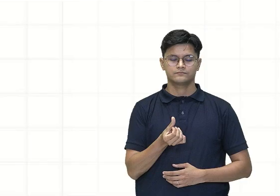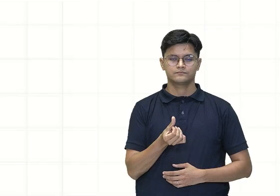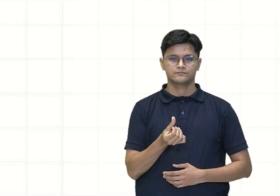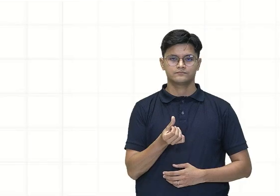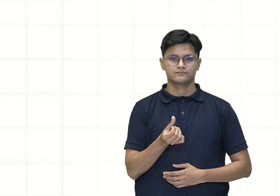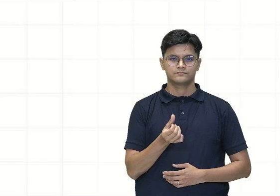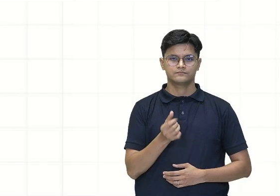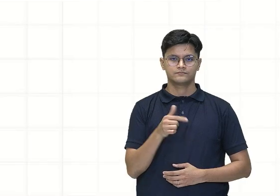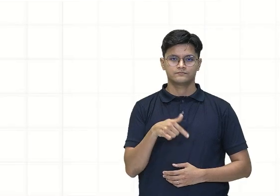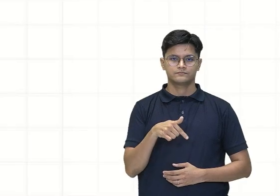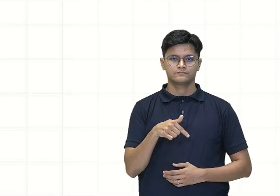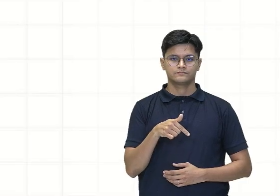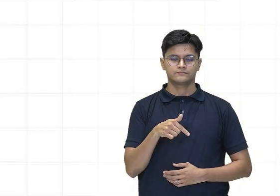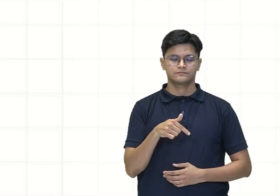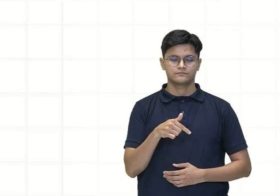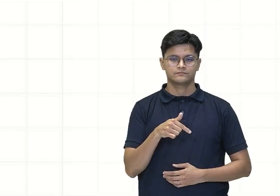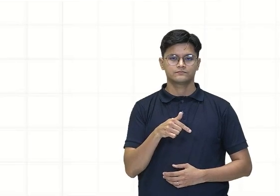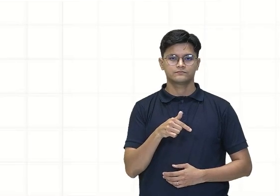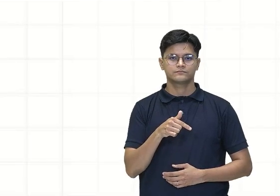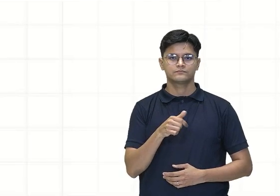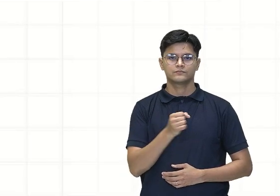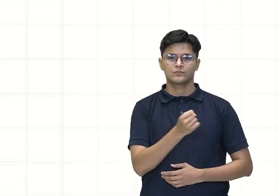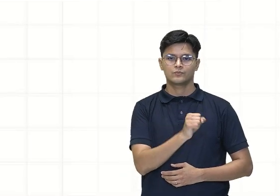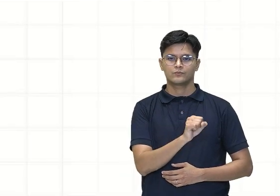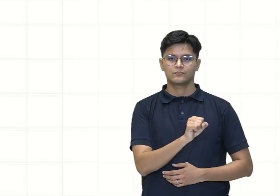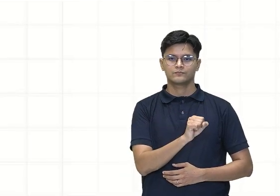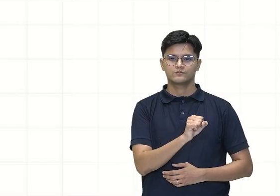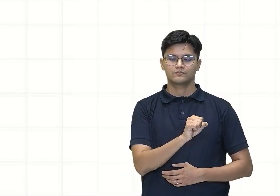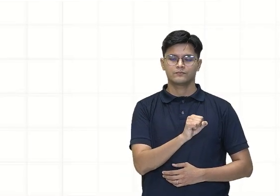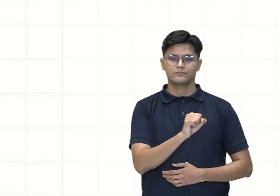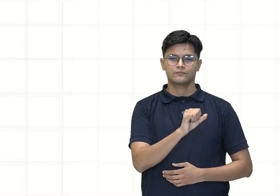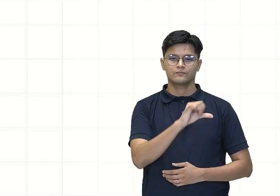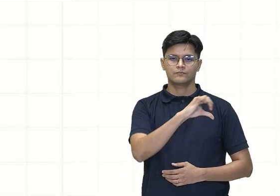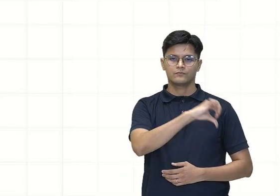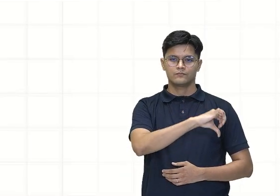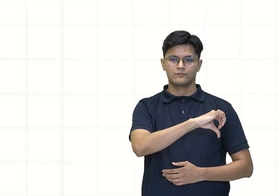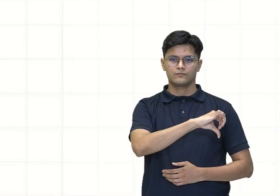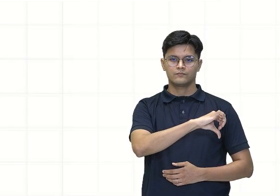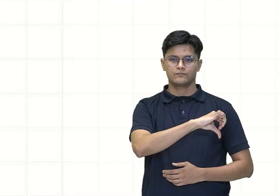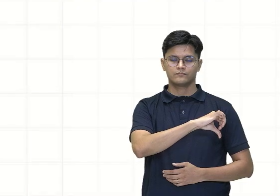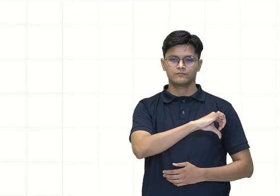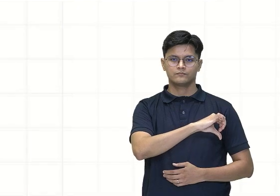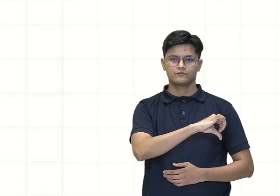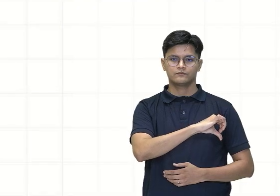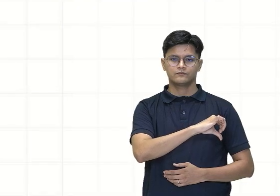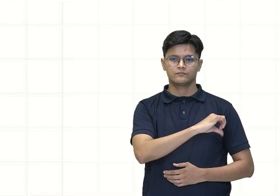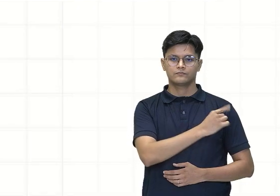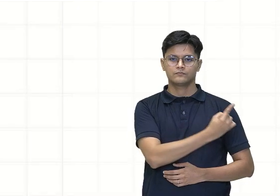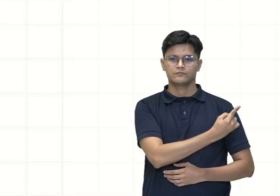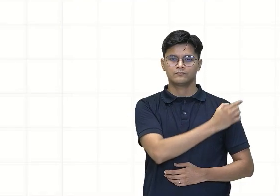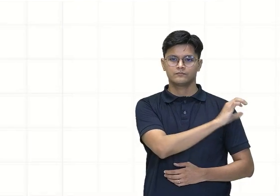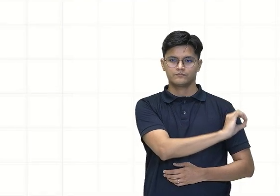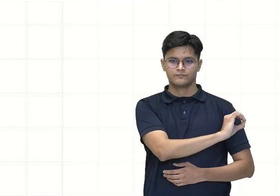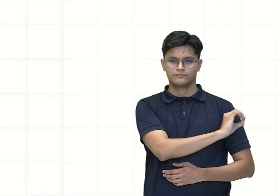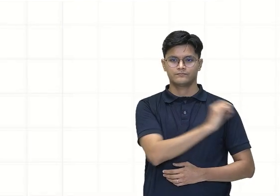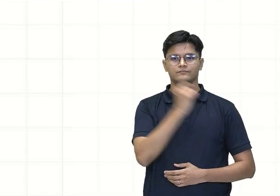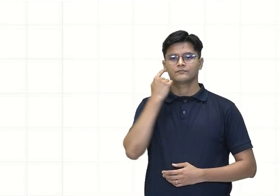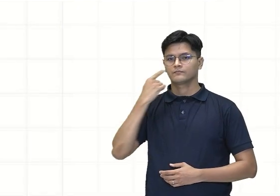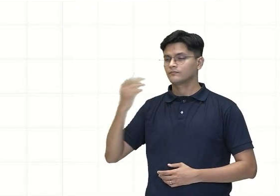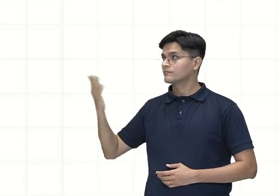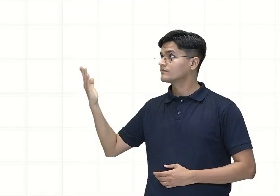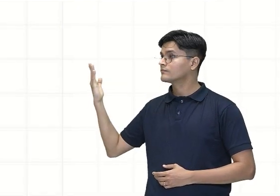6, 7, 8, 9,